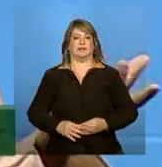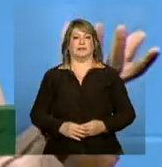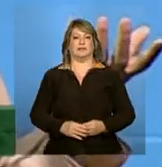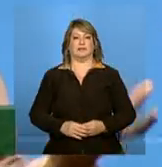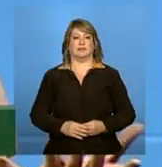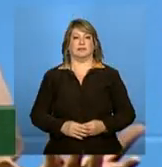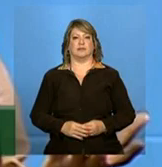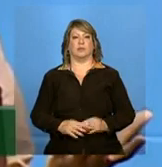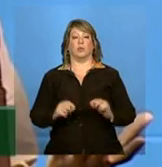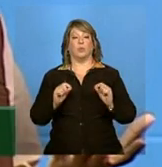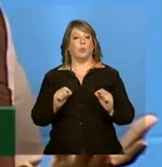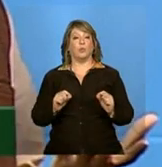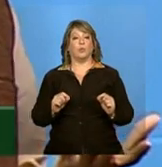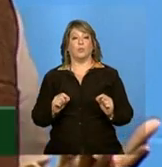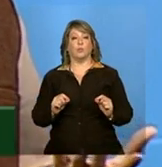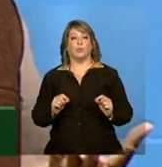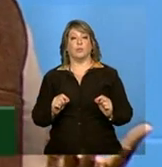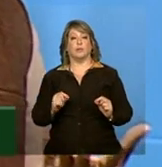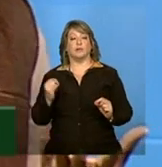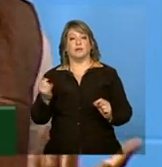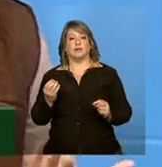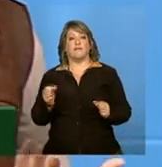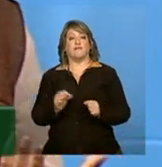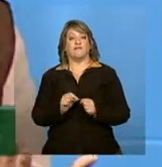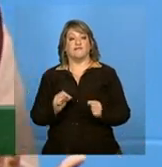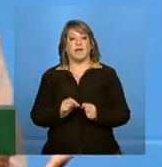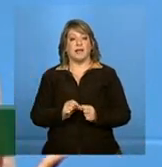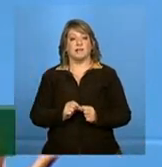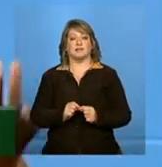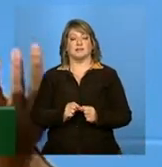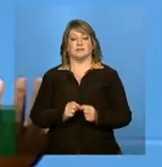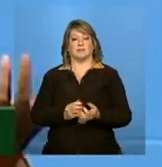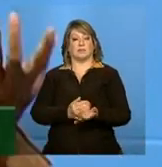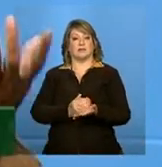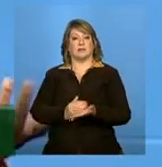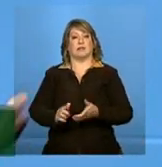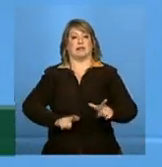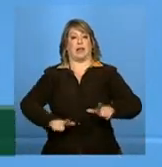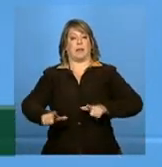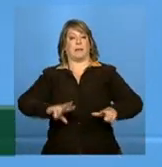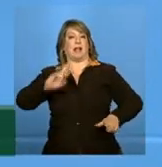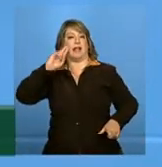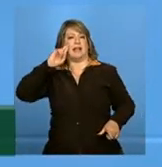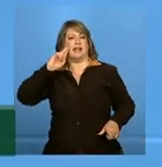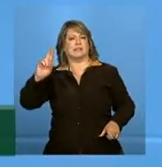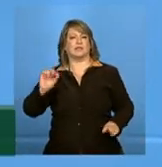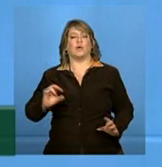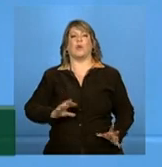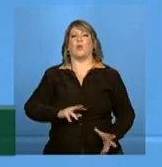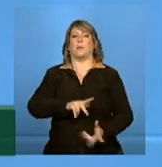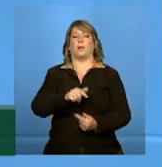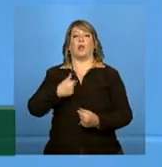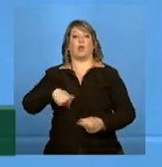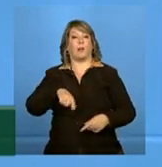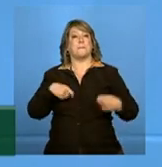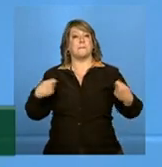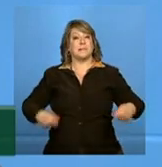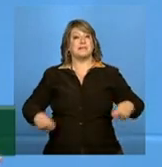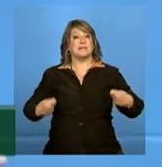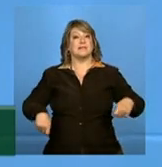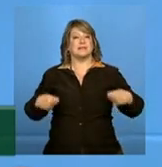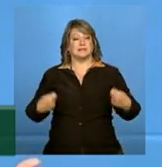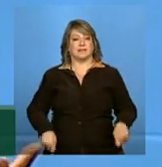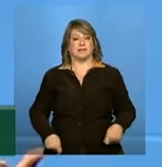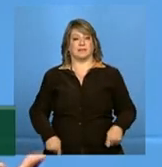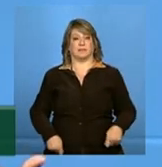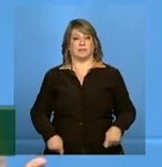que lance uma iniciativa de liderança global, porque nós precisamos de